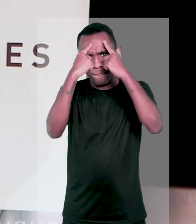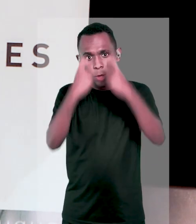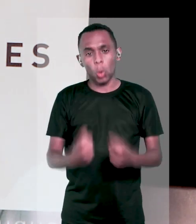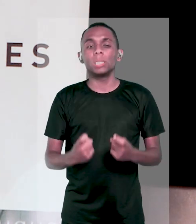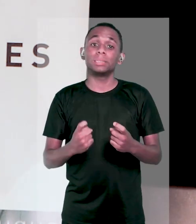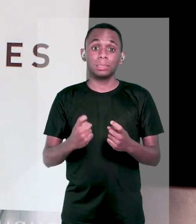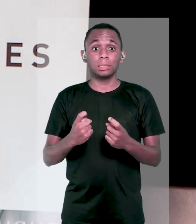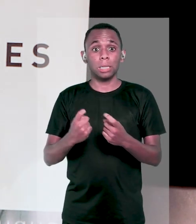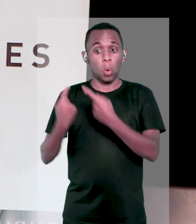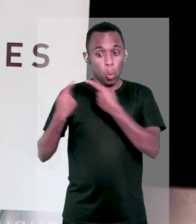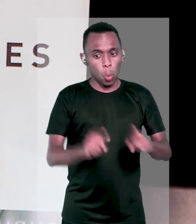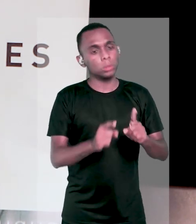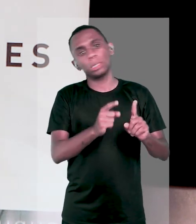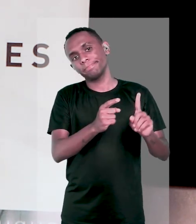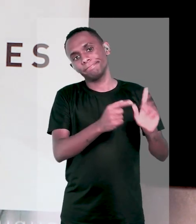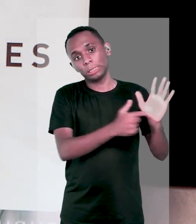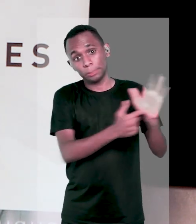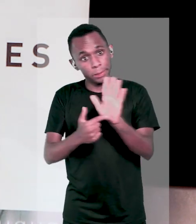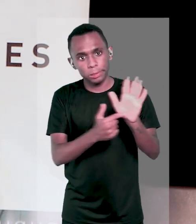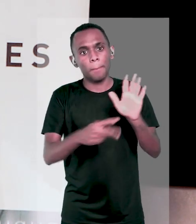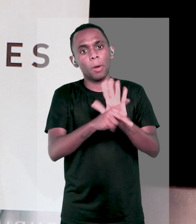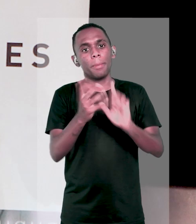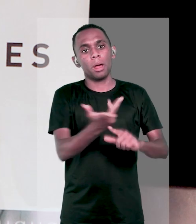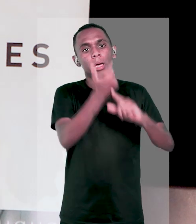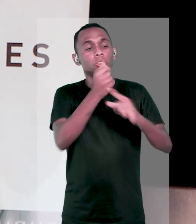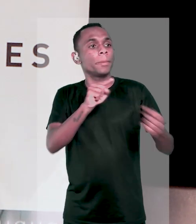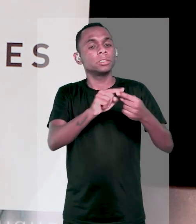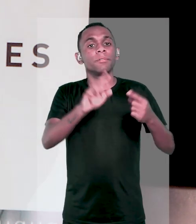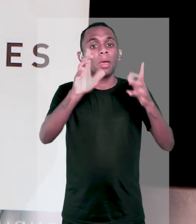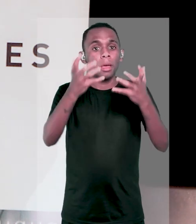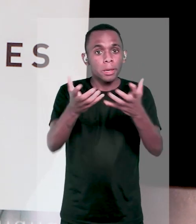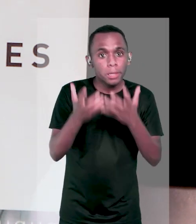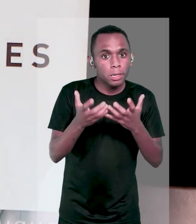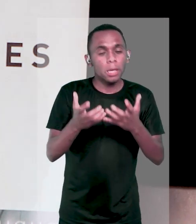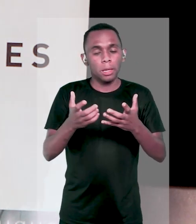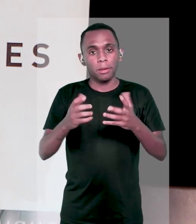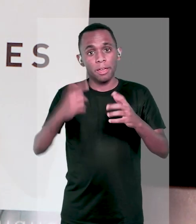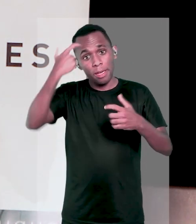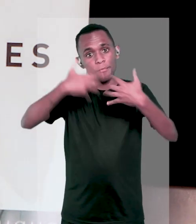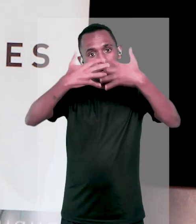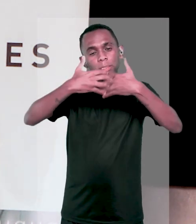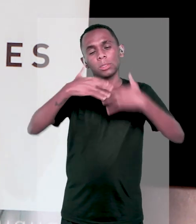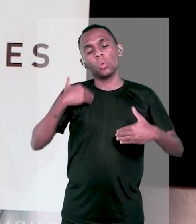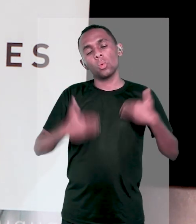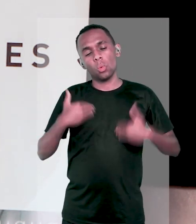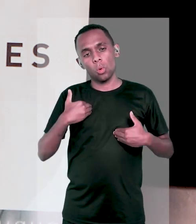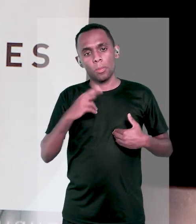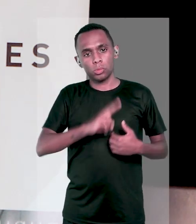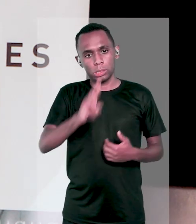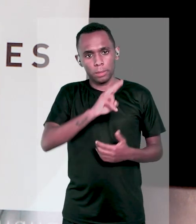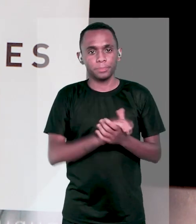existem porque nós sabemos todos não é a nudez pode mas só